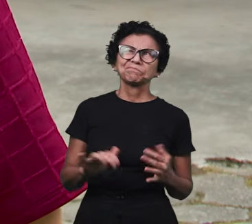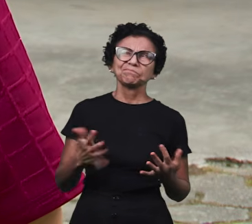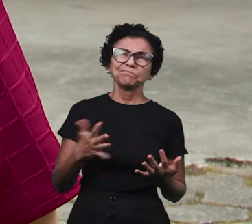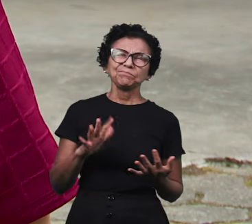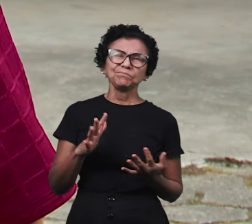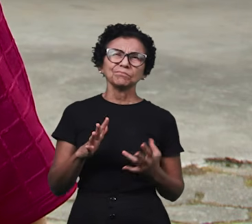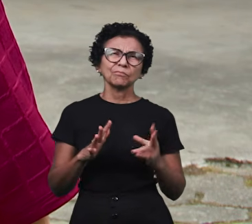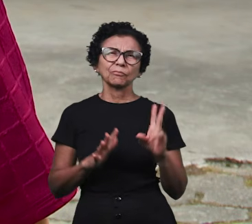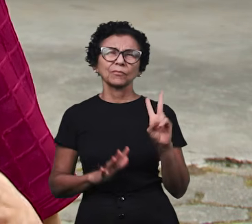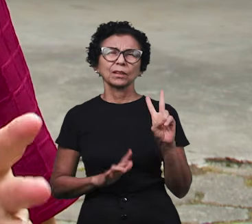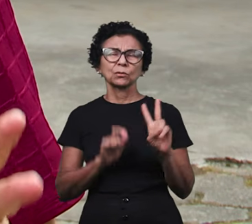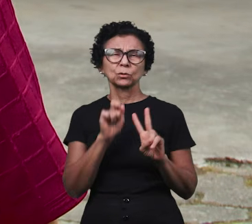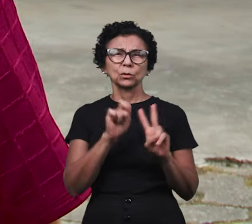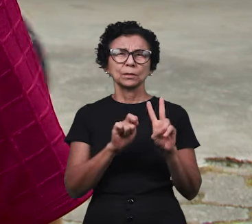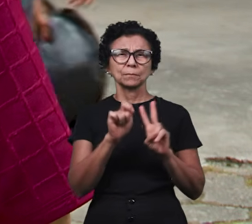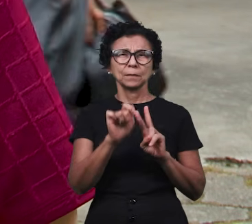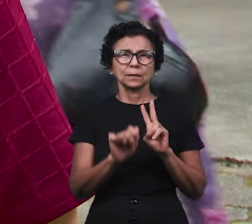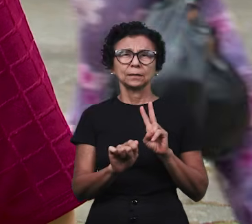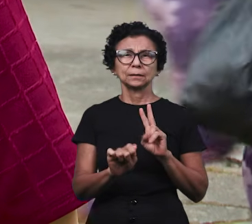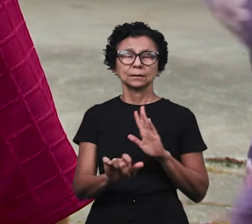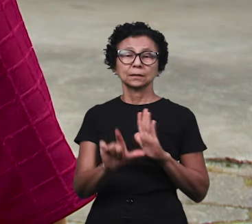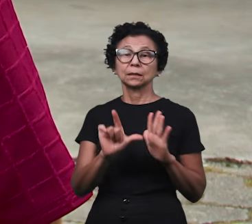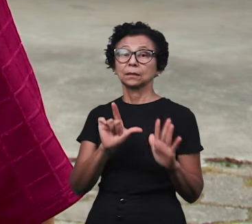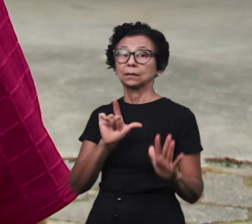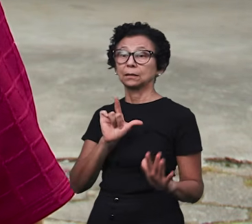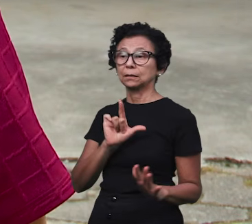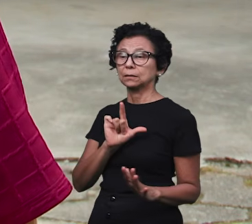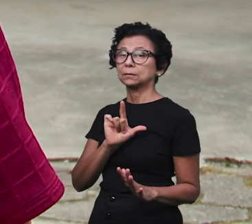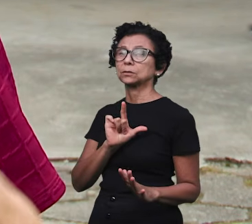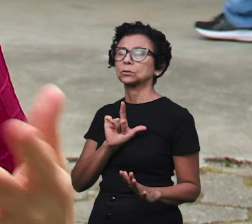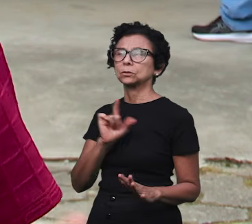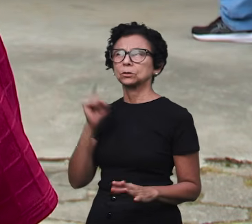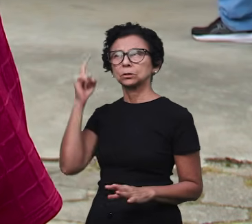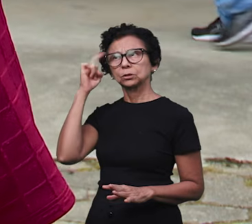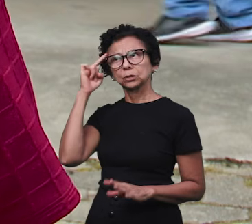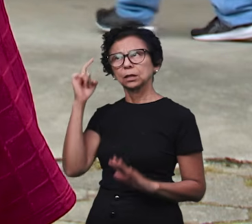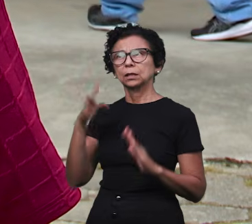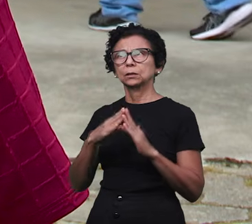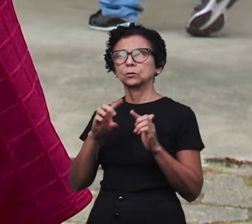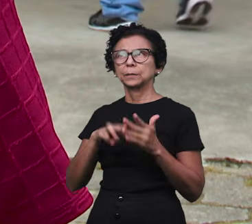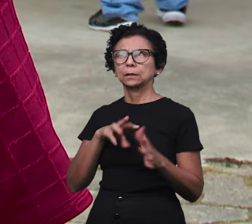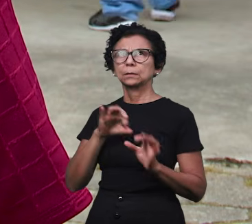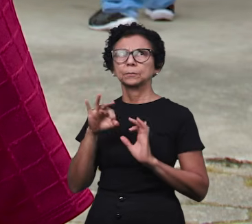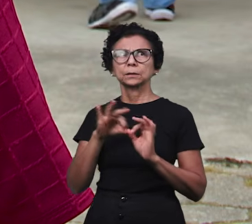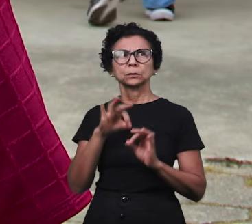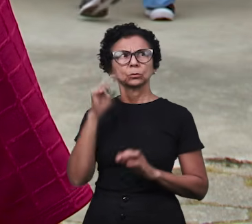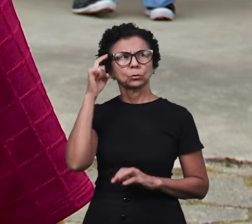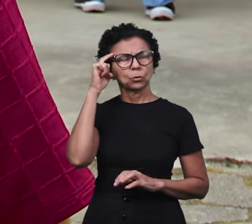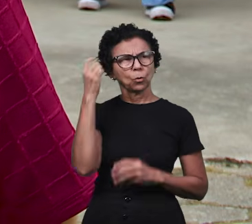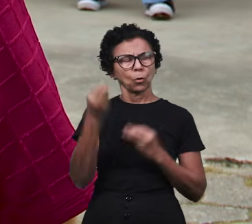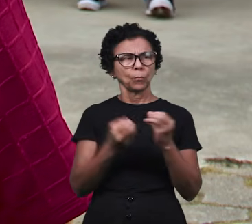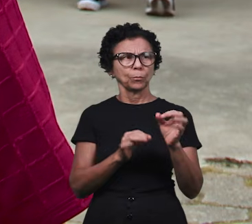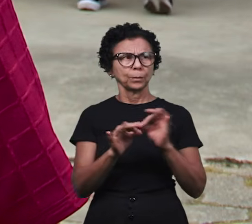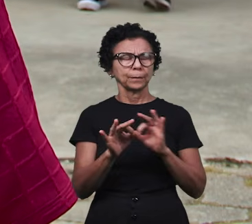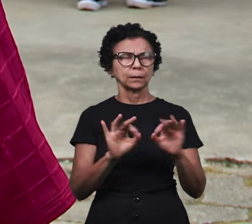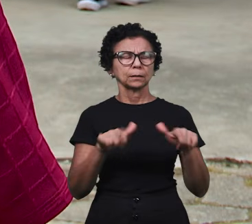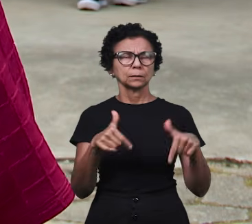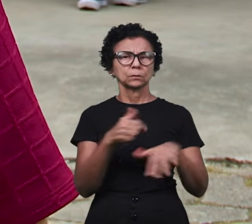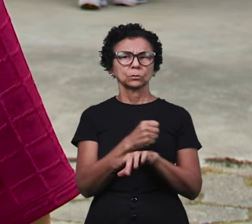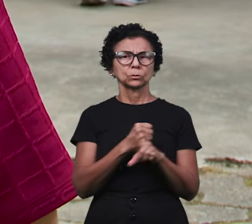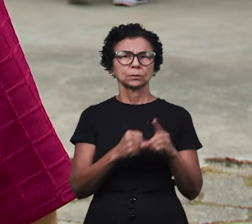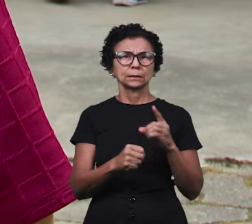começamos bem uns 2 meses a 3 meses antes, já pensando nesta ação social e já